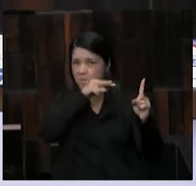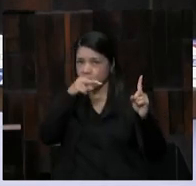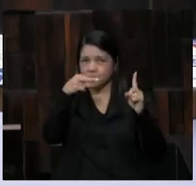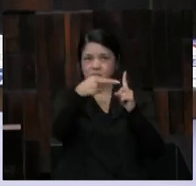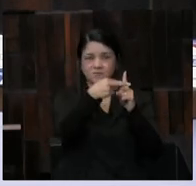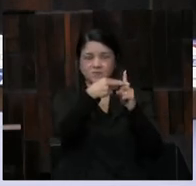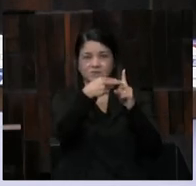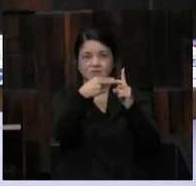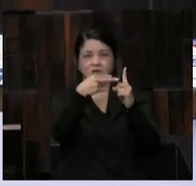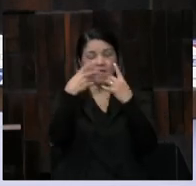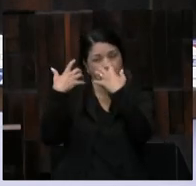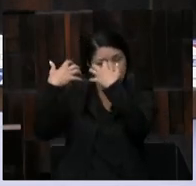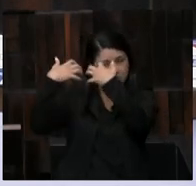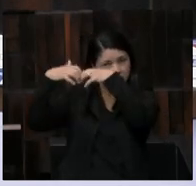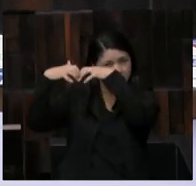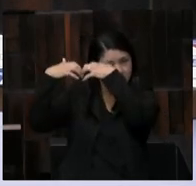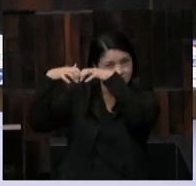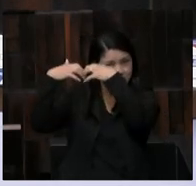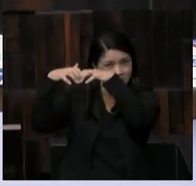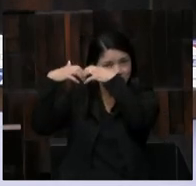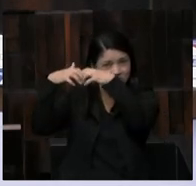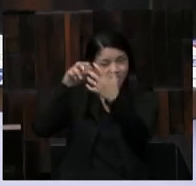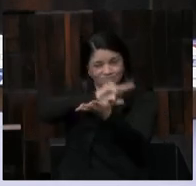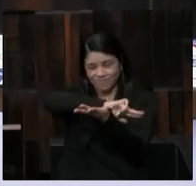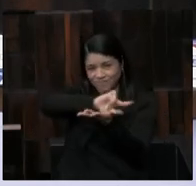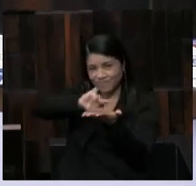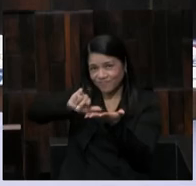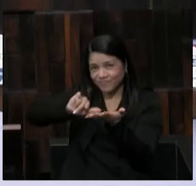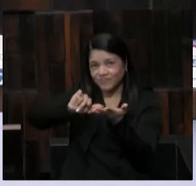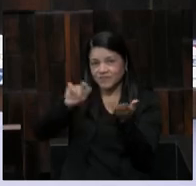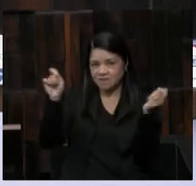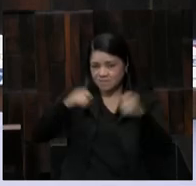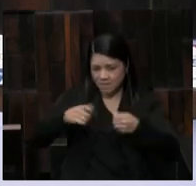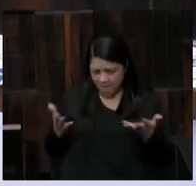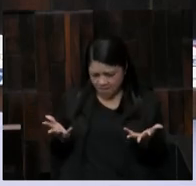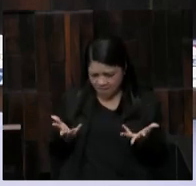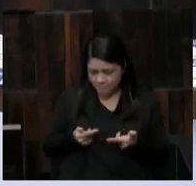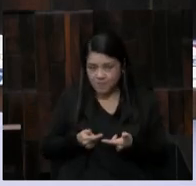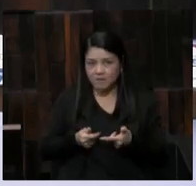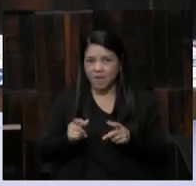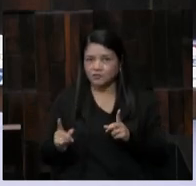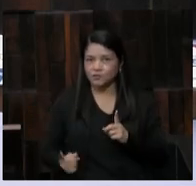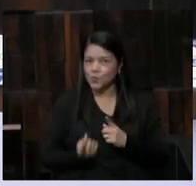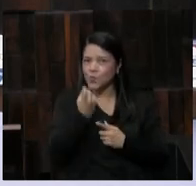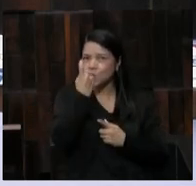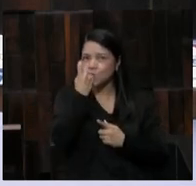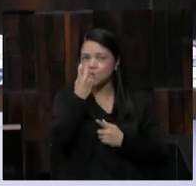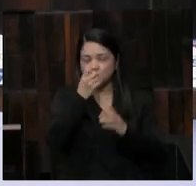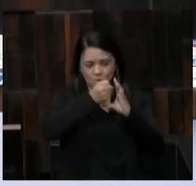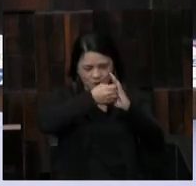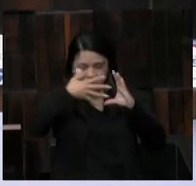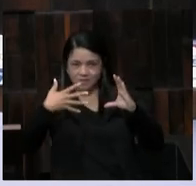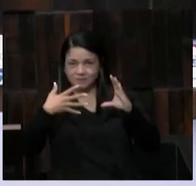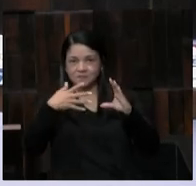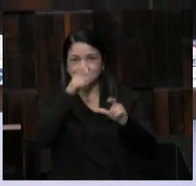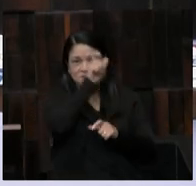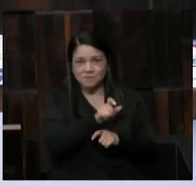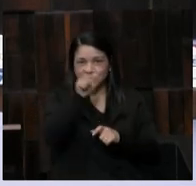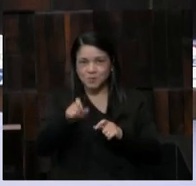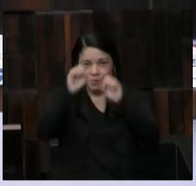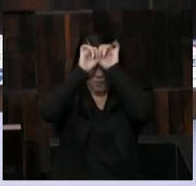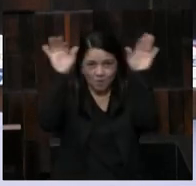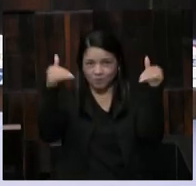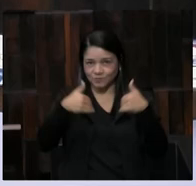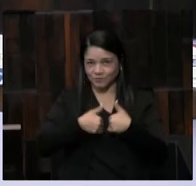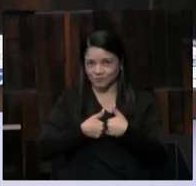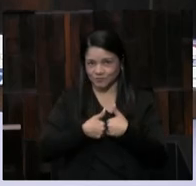valoriza a neurodiversidade e reconhece as habilidades e talentos únicos das pessoas no espectro